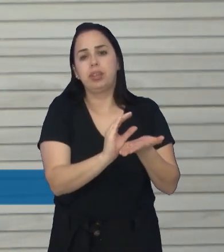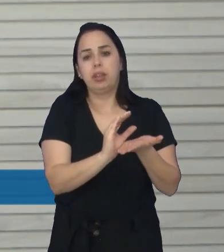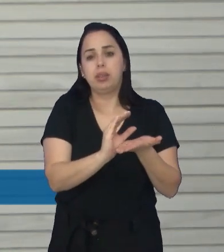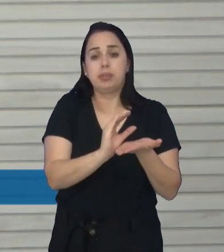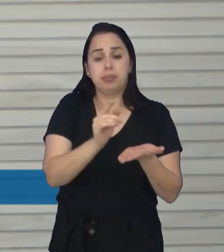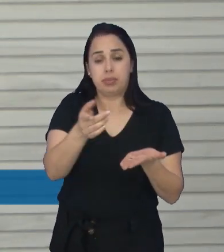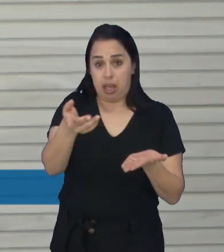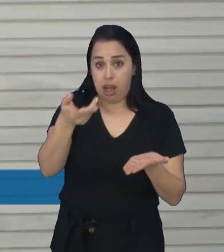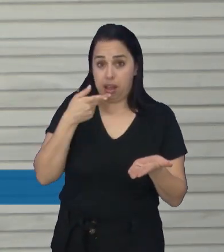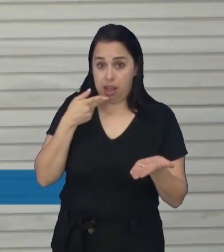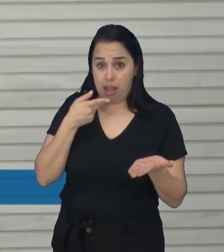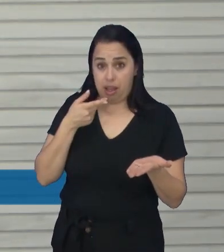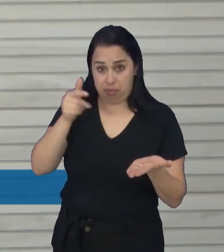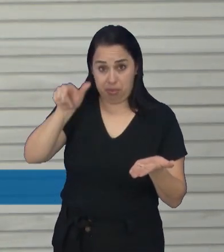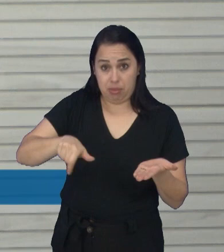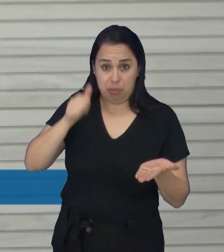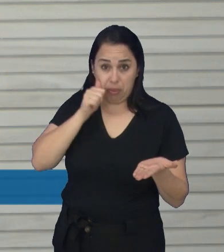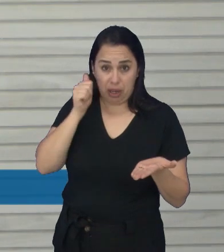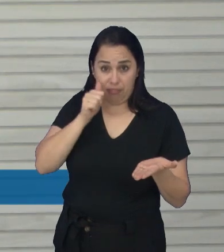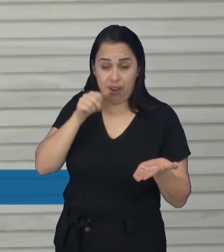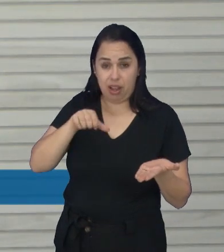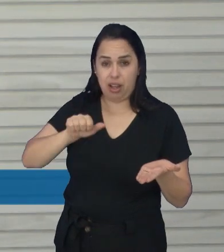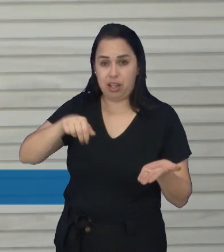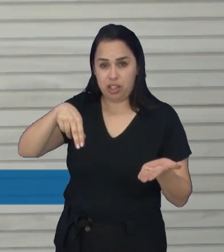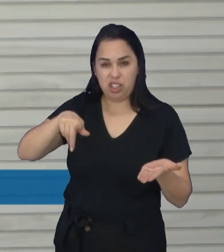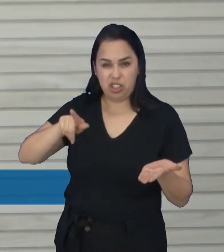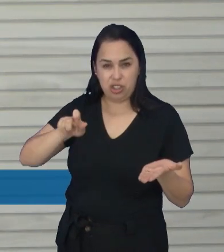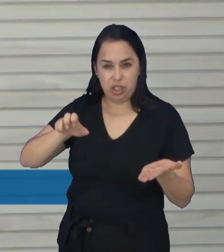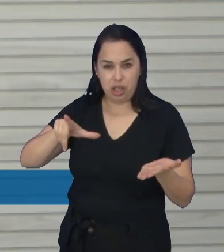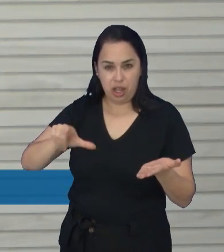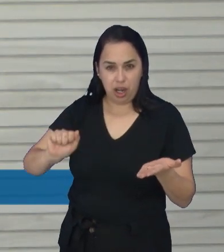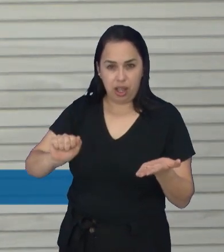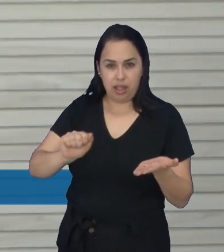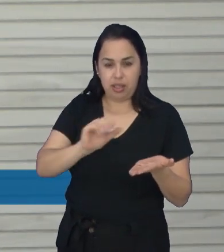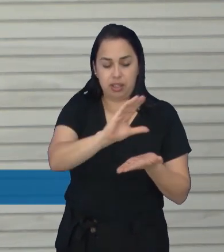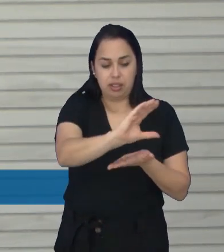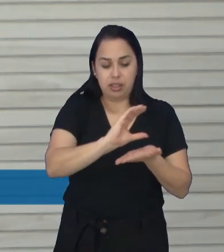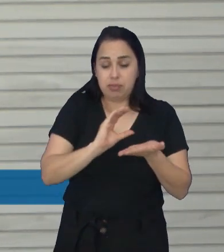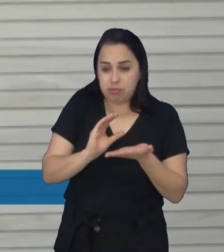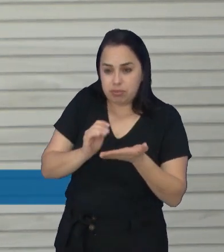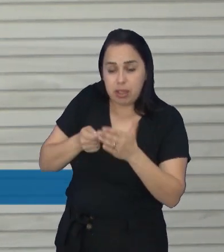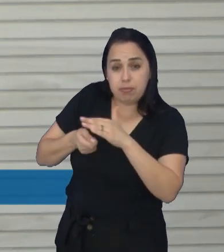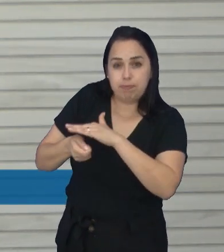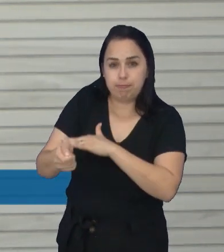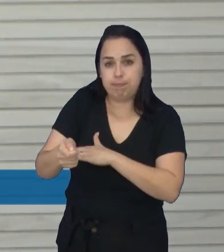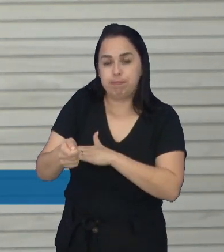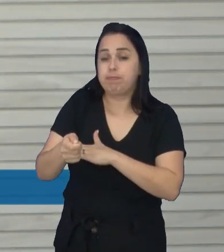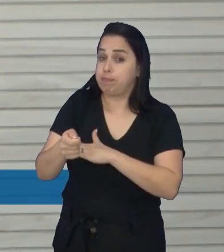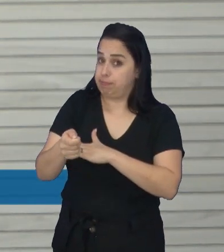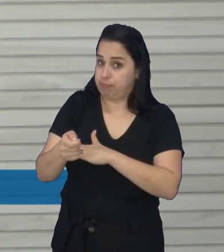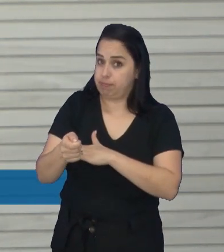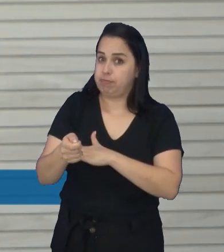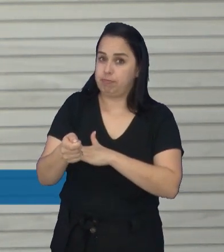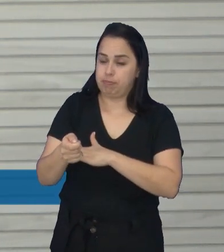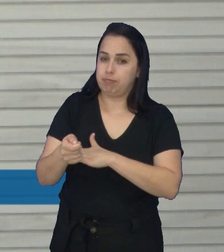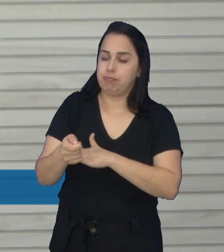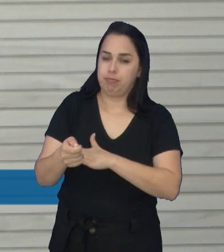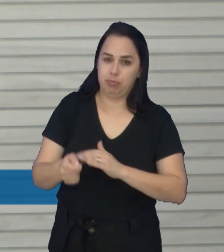de encontro que a Ângela falou ela usar na requalificação e também